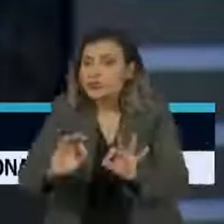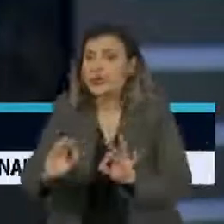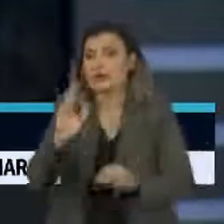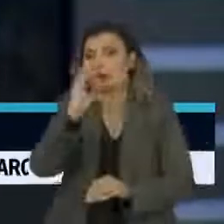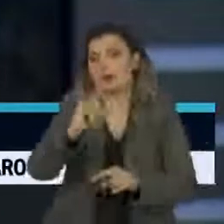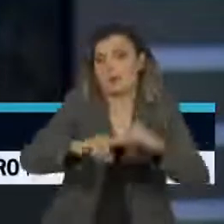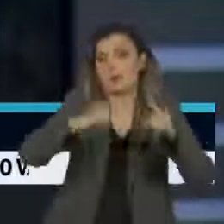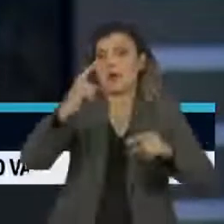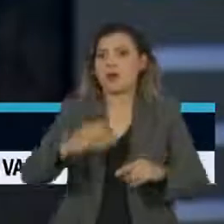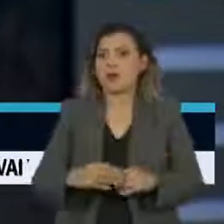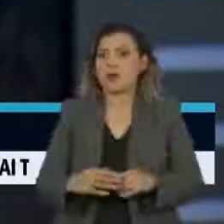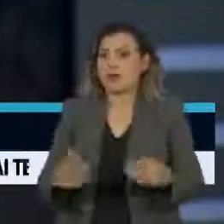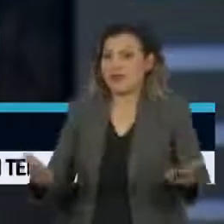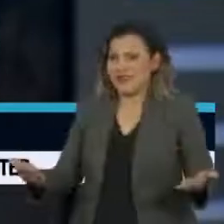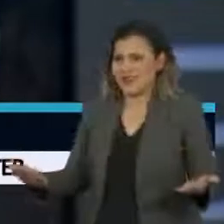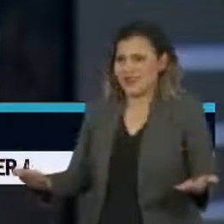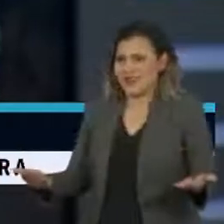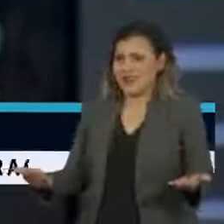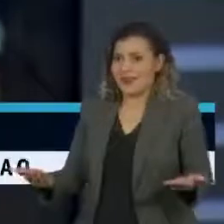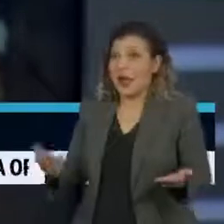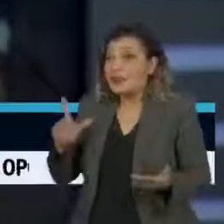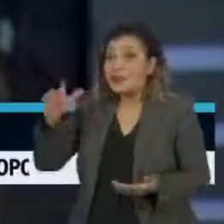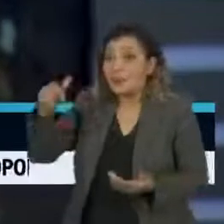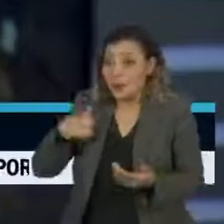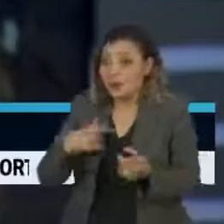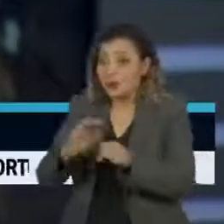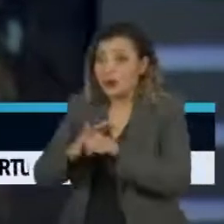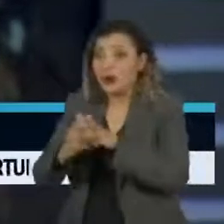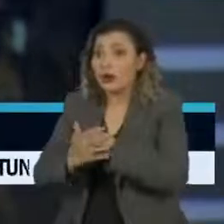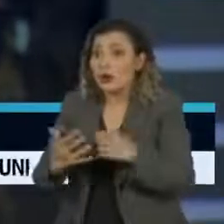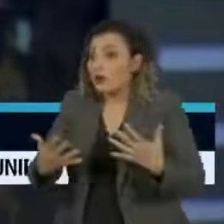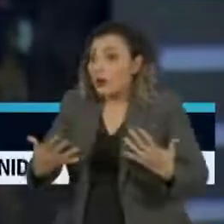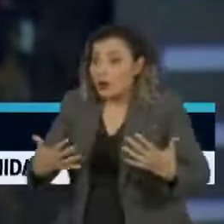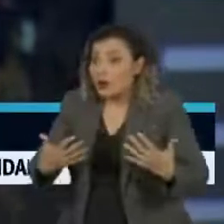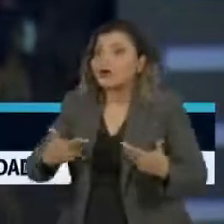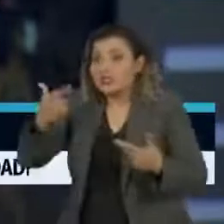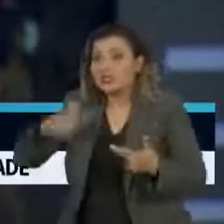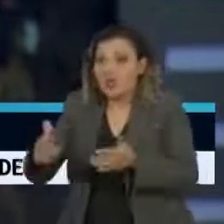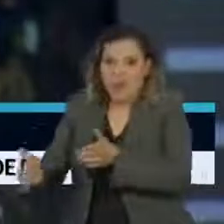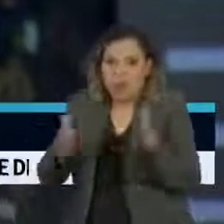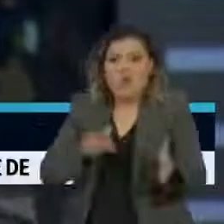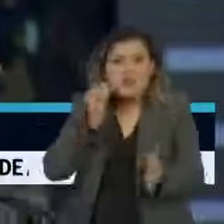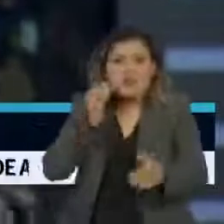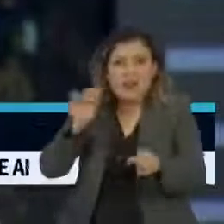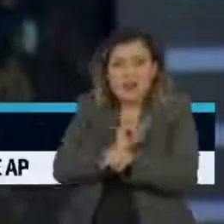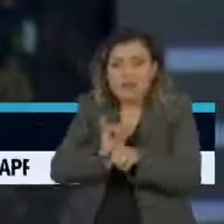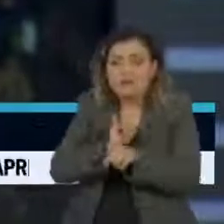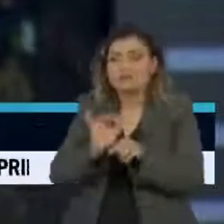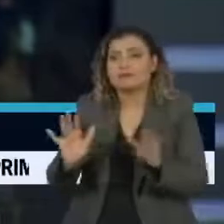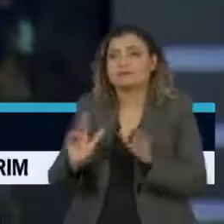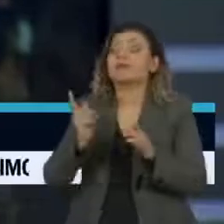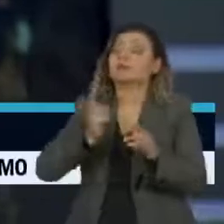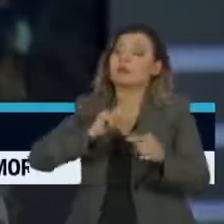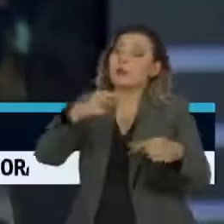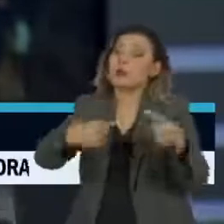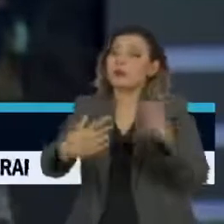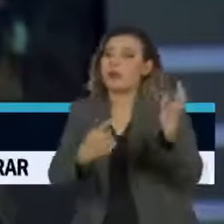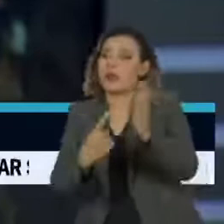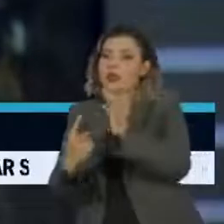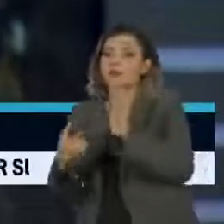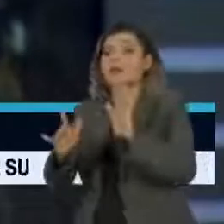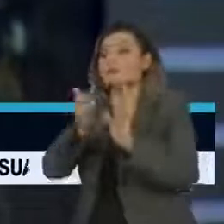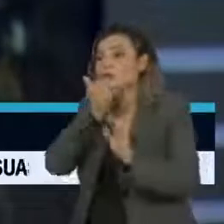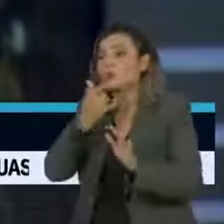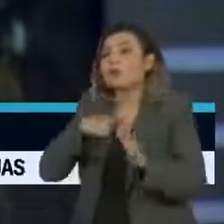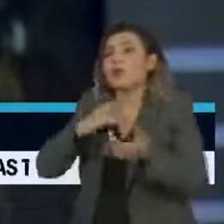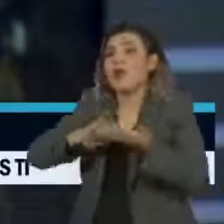fizeram, tá certo? Quando veio a pandemia, você tinha um segundo momento para fazer, porque você tinha todo o argumento político para falar o seguinte: olha,